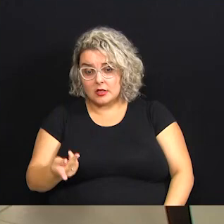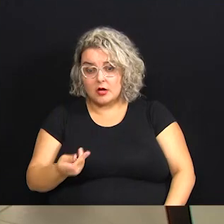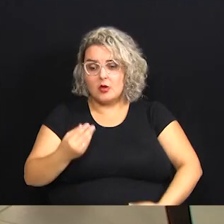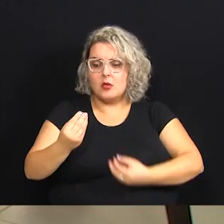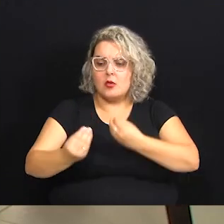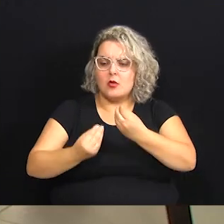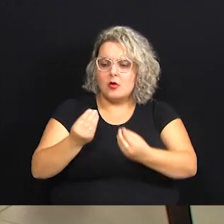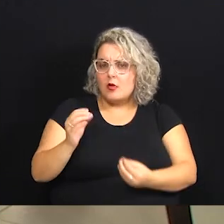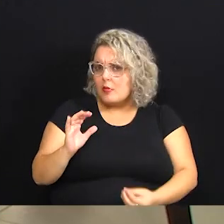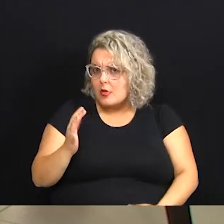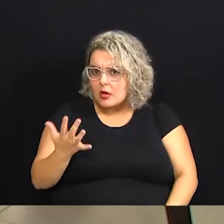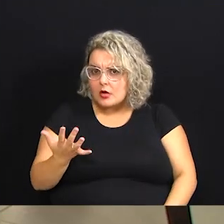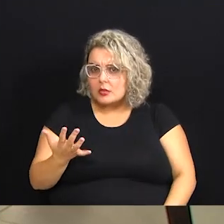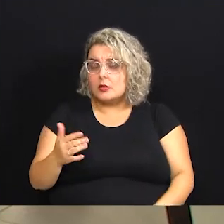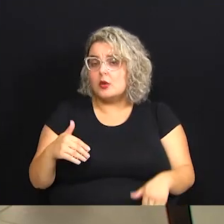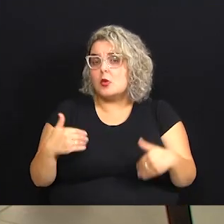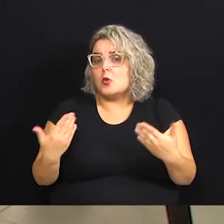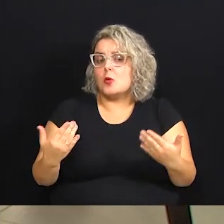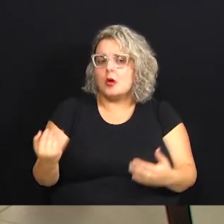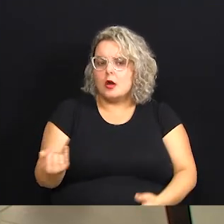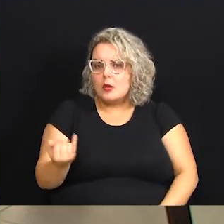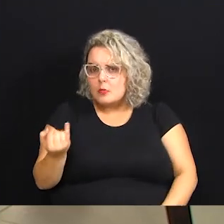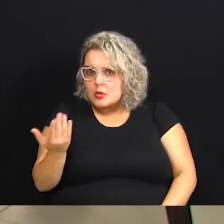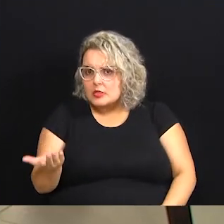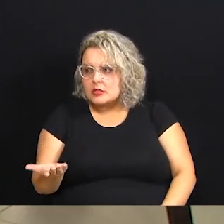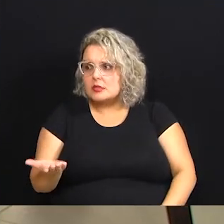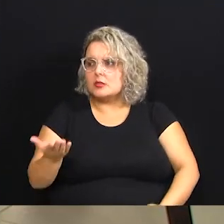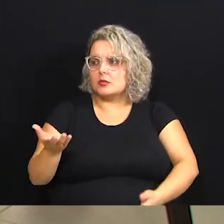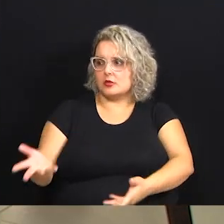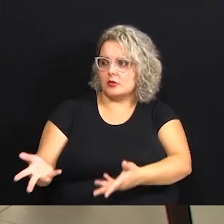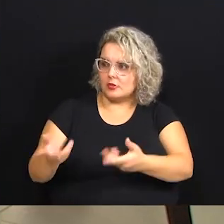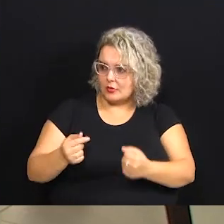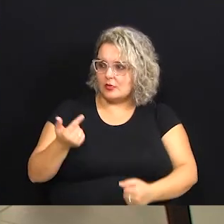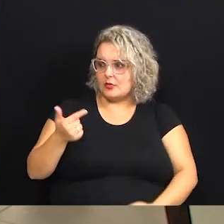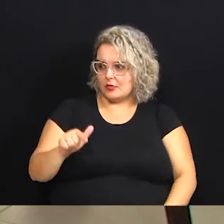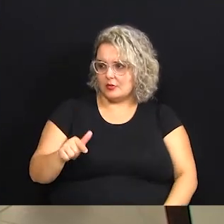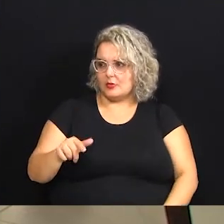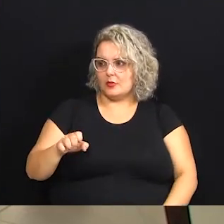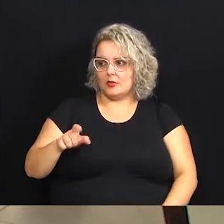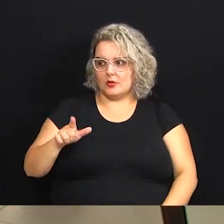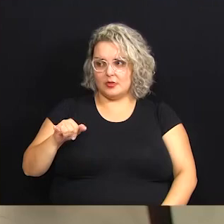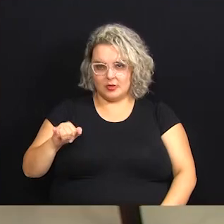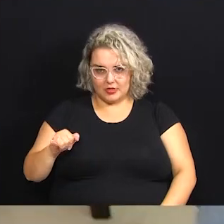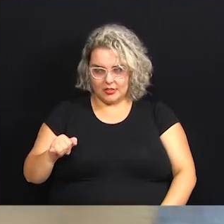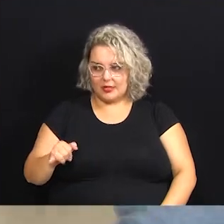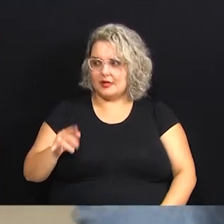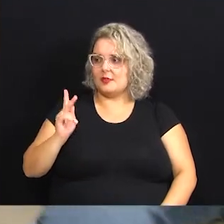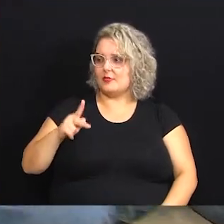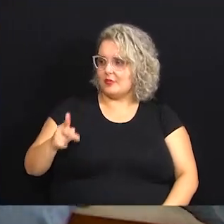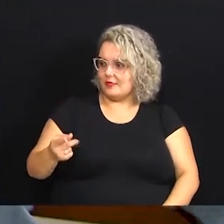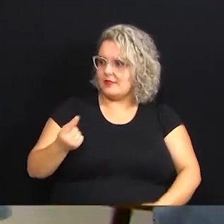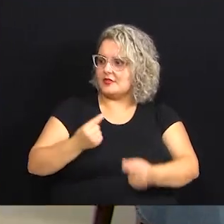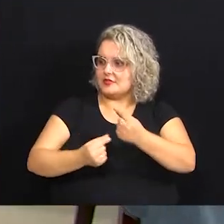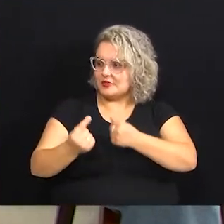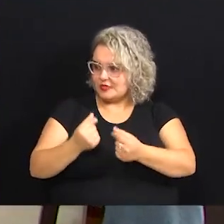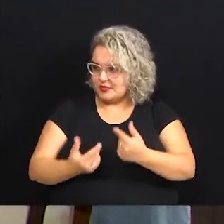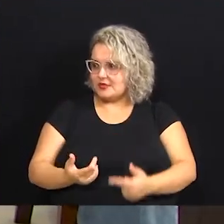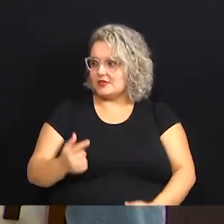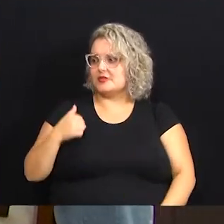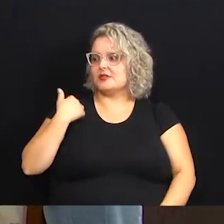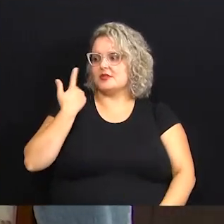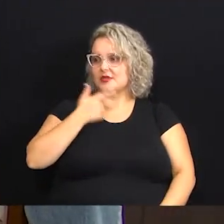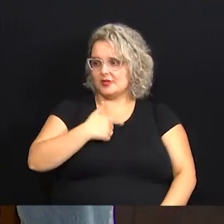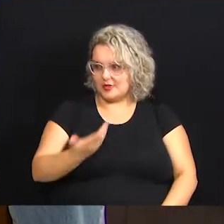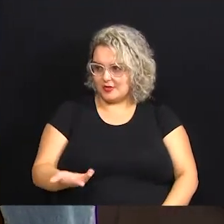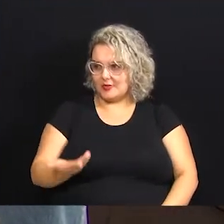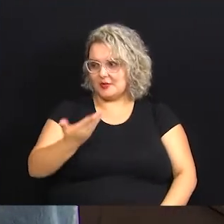de como é que funciona, qual a importância, a gente convida novamente aqui o Eli Borochovicius, professor de finanças, que é